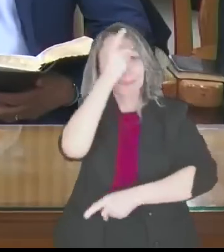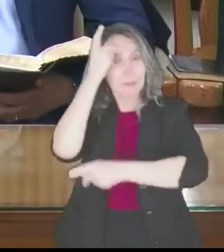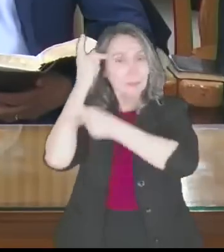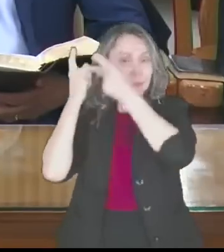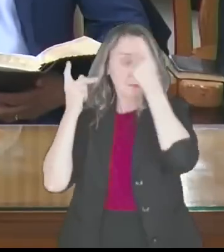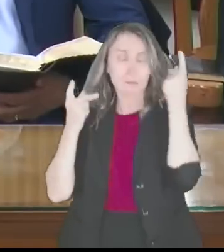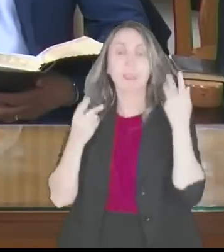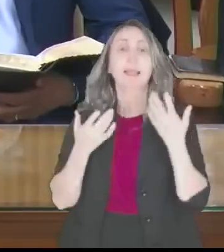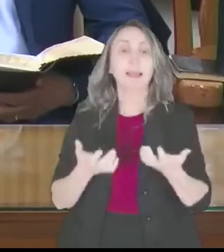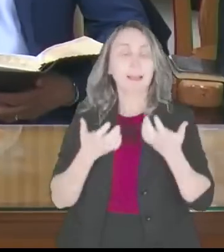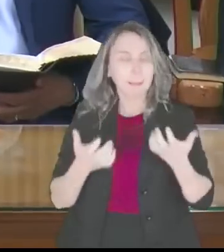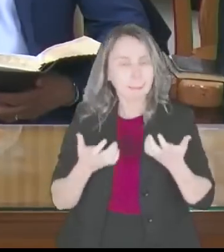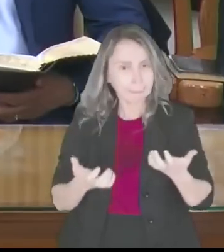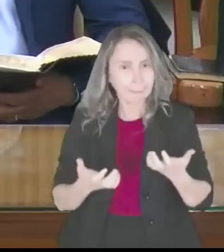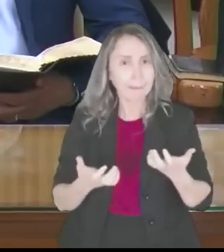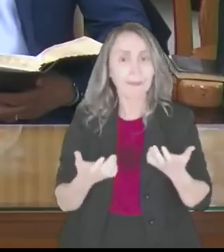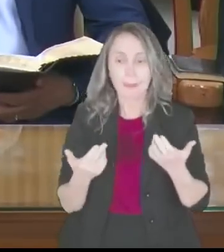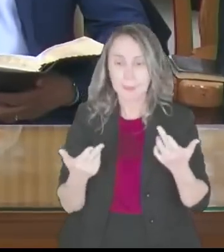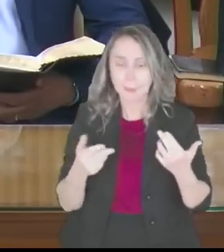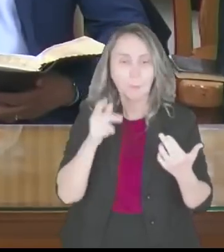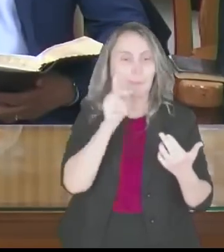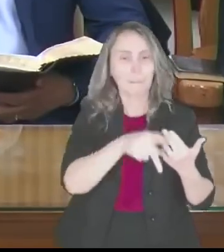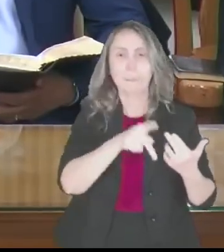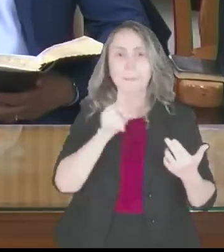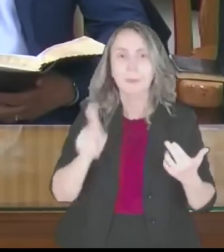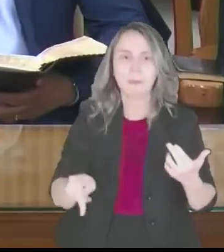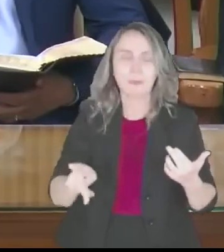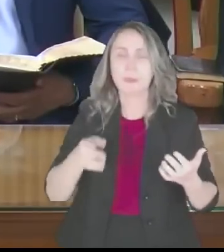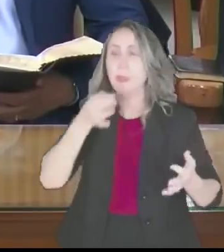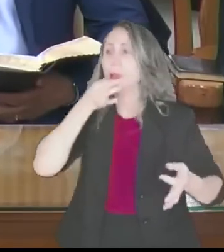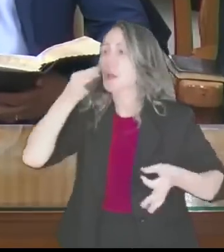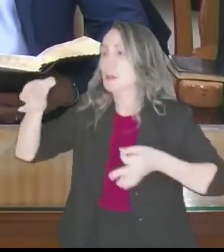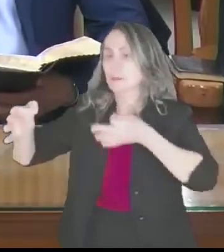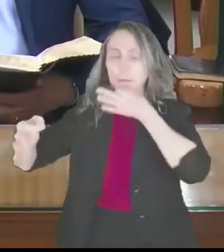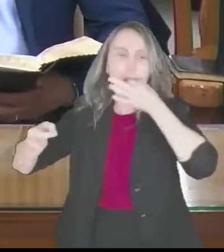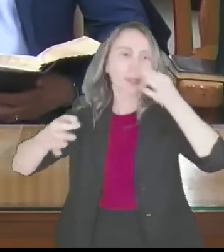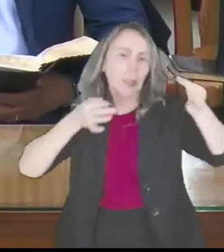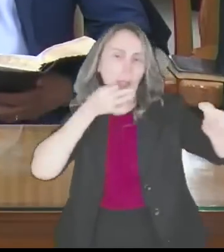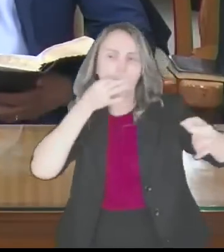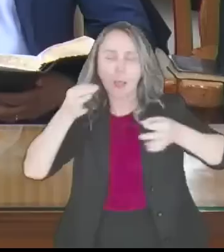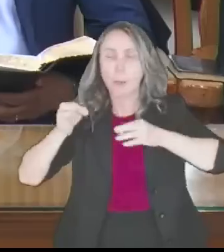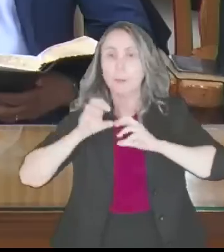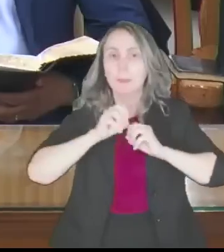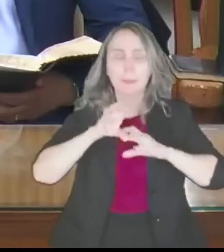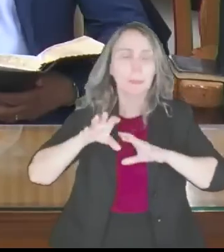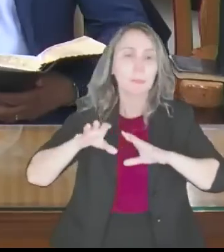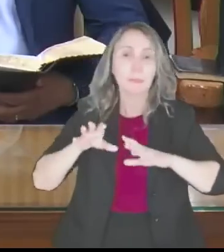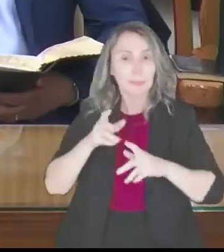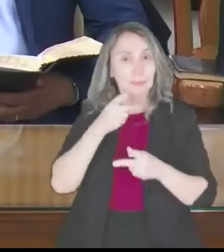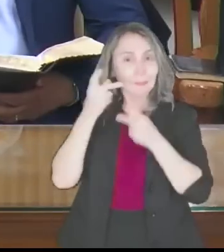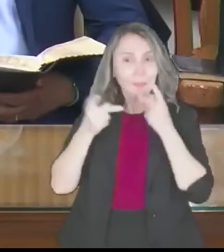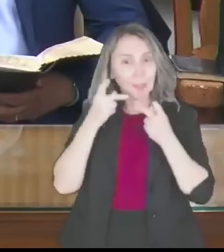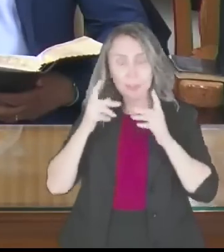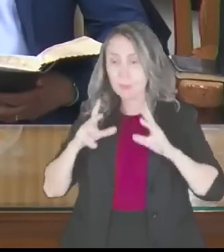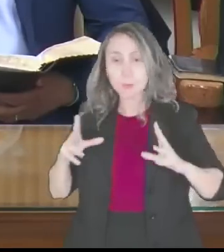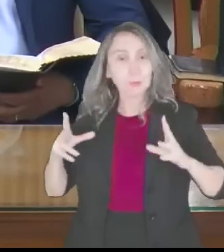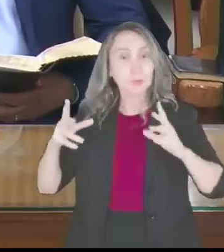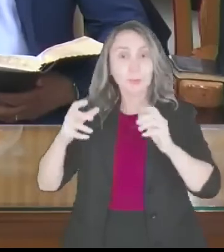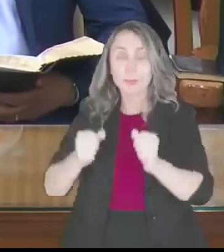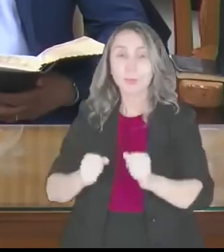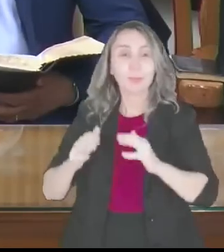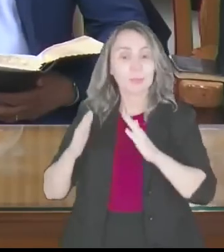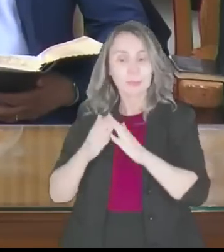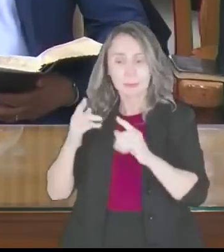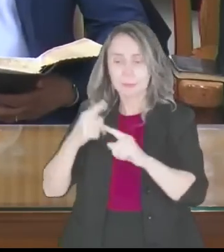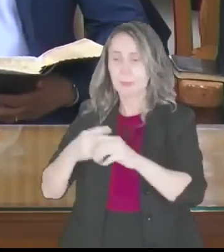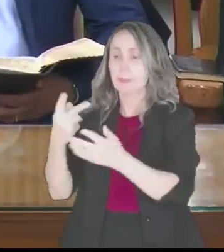Todo mundo quer dizer o que quer, dizer que todas as igrejas estão erradas e que agora